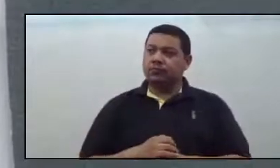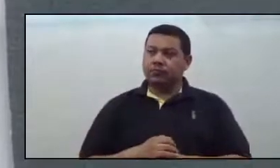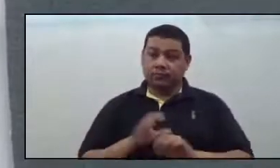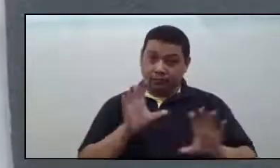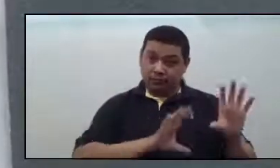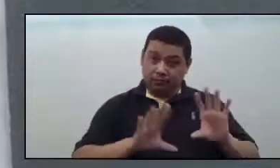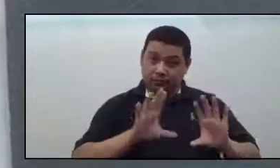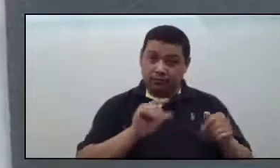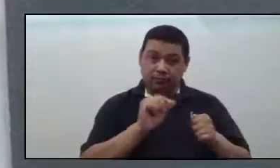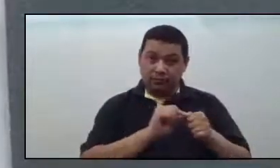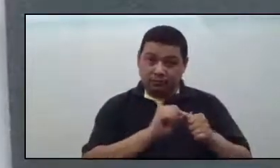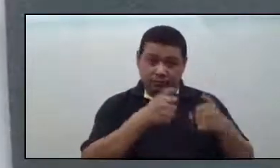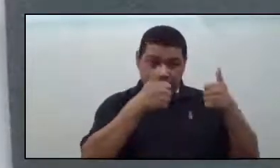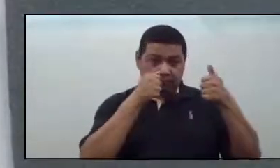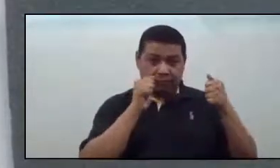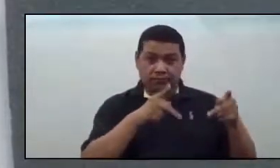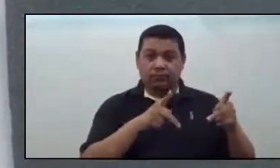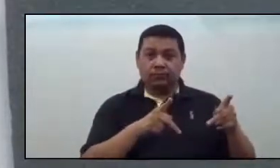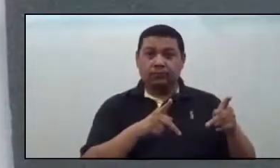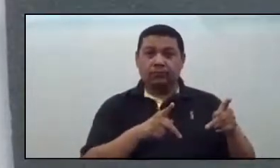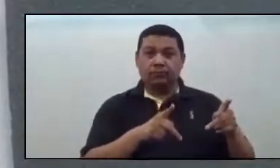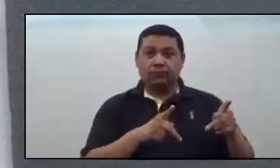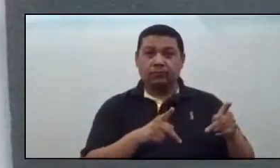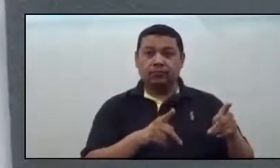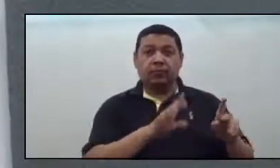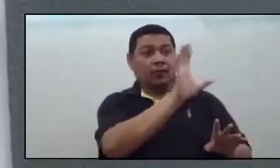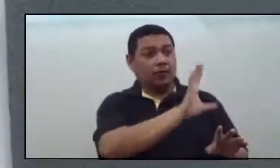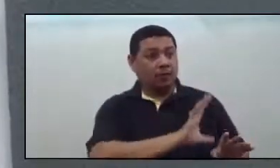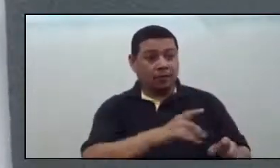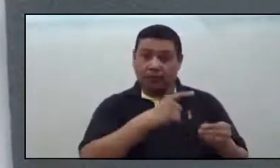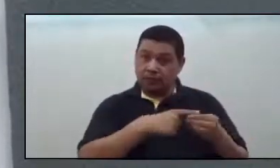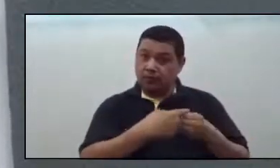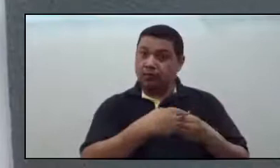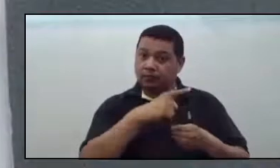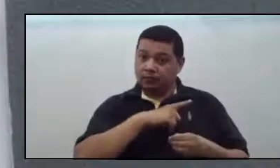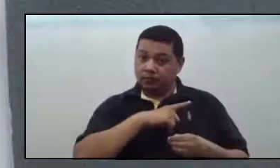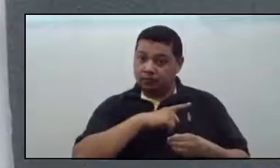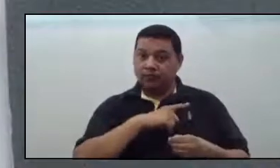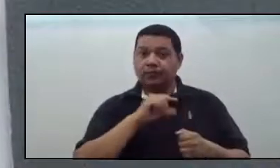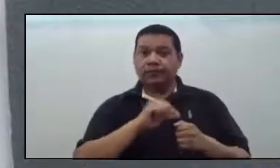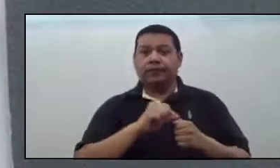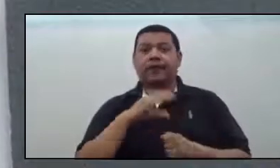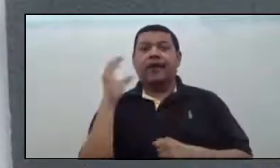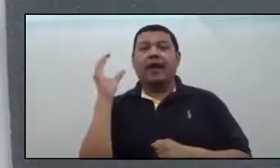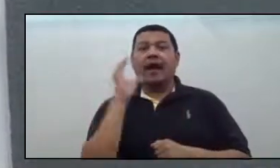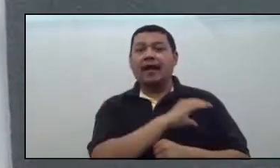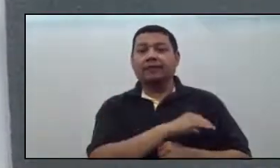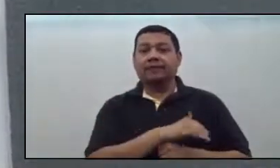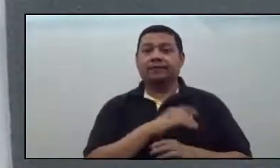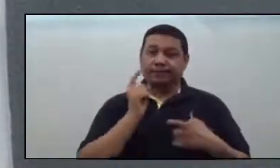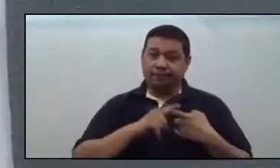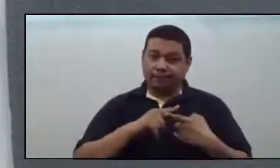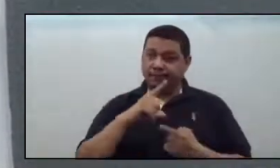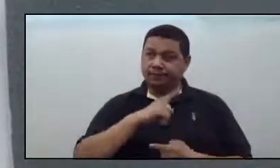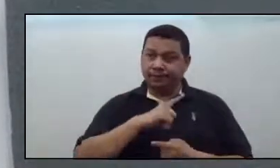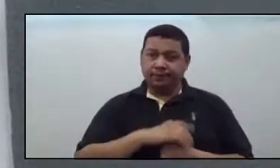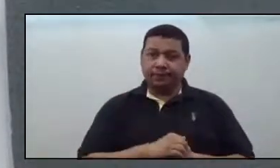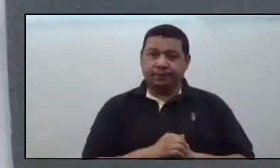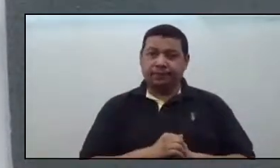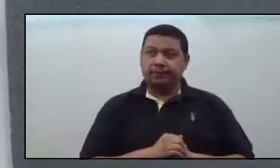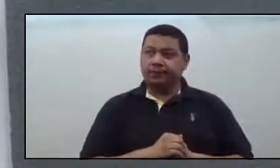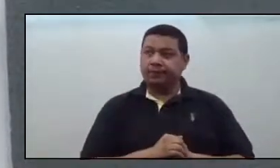seja implantado e o Plano Municipal de Turismo seja construído de forma rápida, para que não possamos